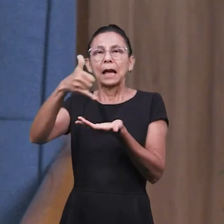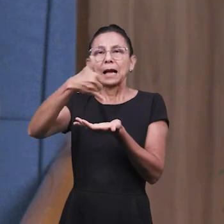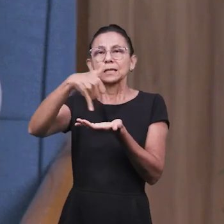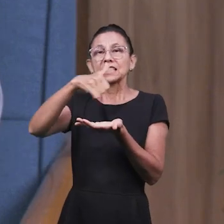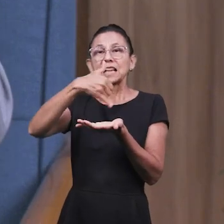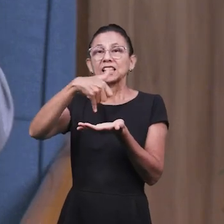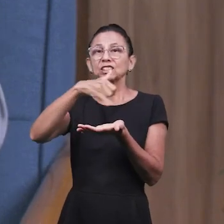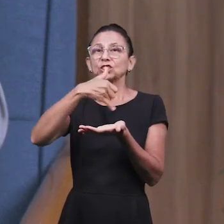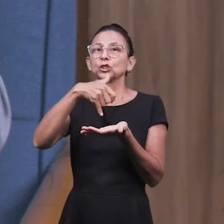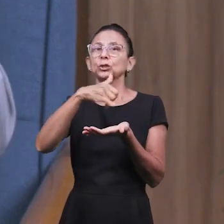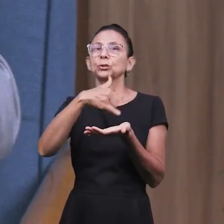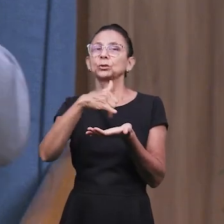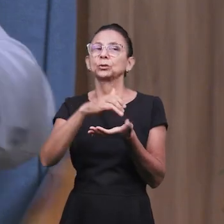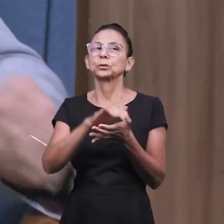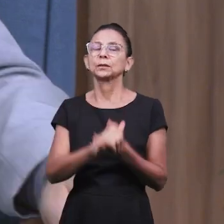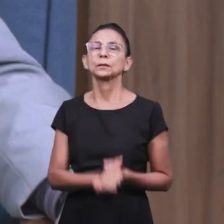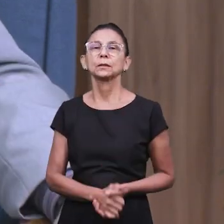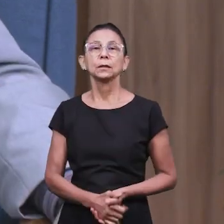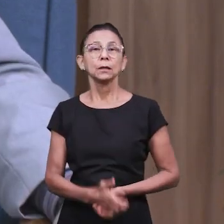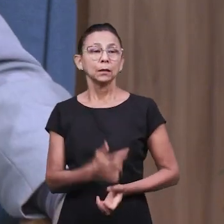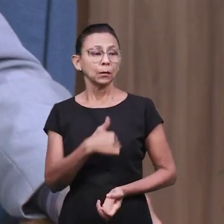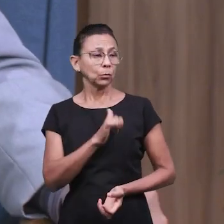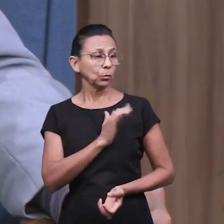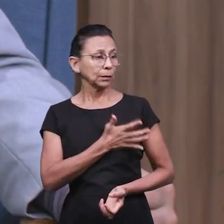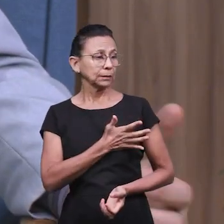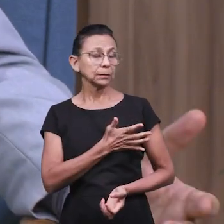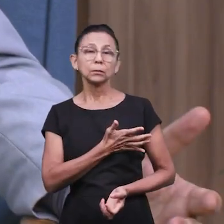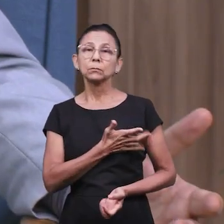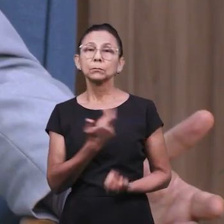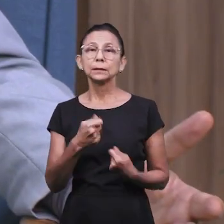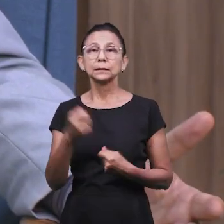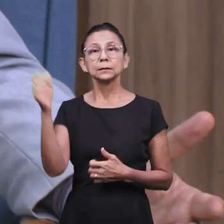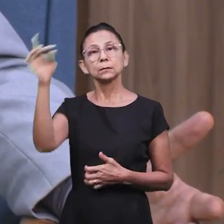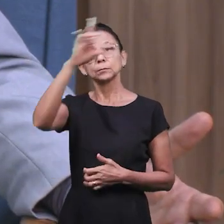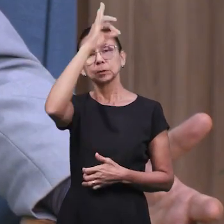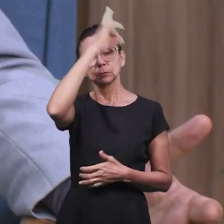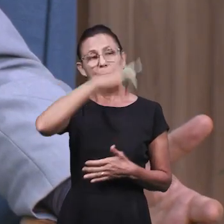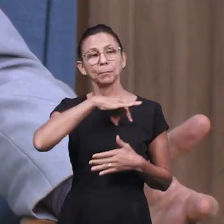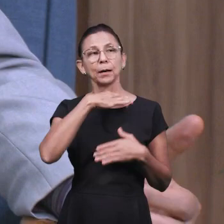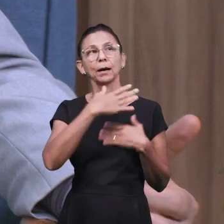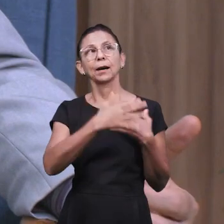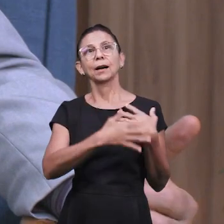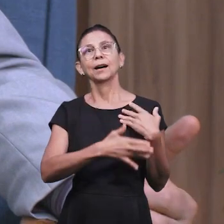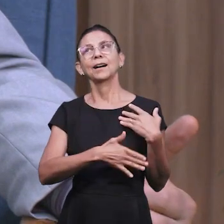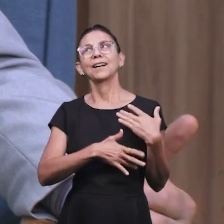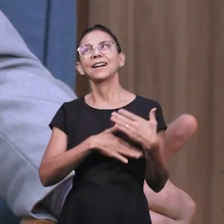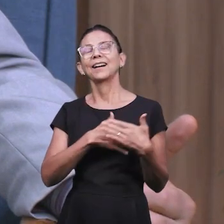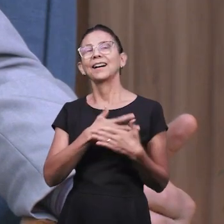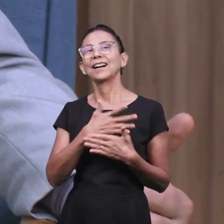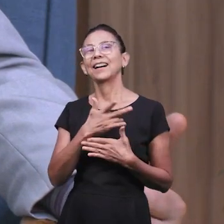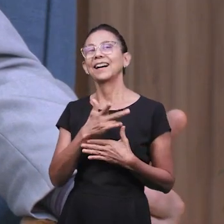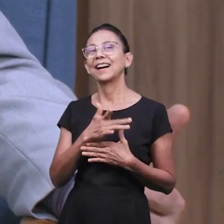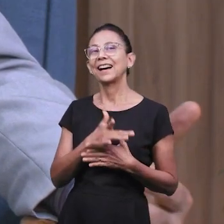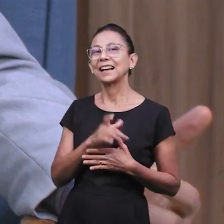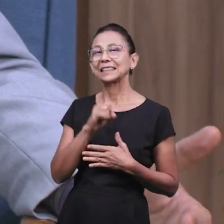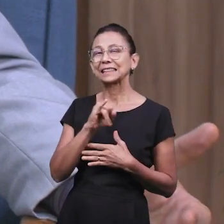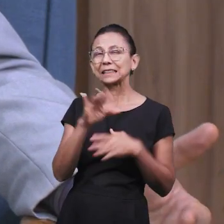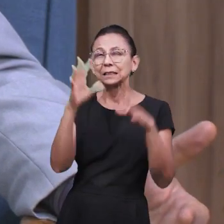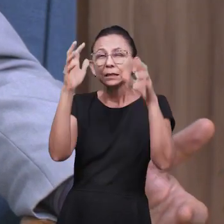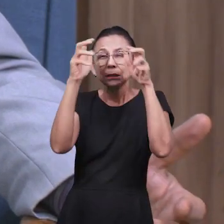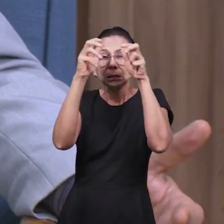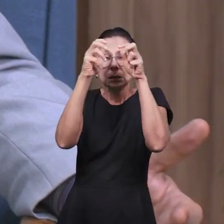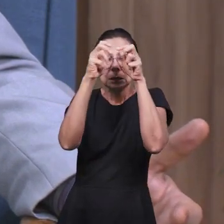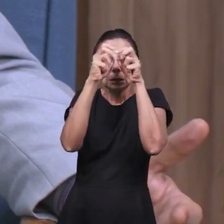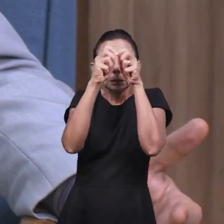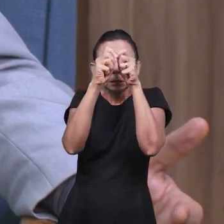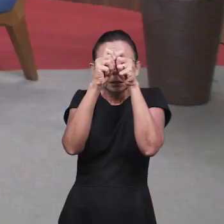azeite. Da mesma forma, é o nosso coração que precisa estar cheio do Espírito Santo para que o Senhor nos reconheça na escuridão